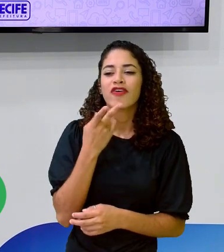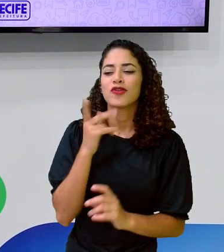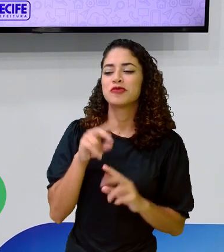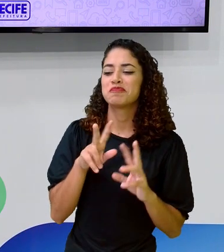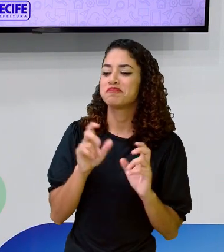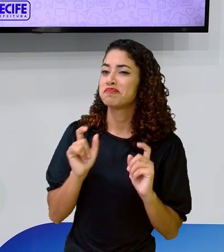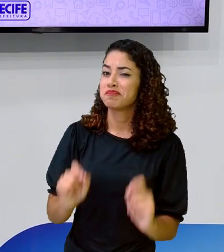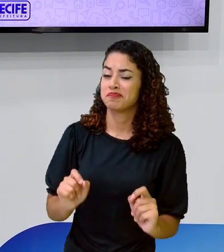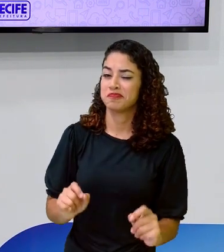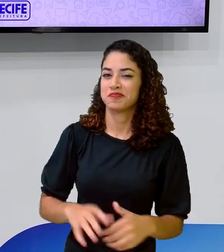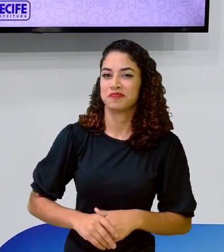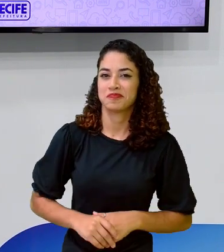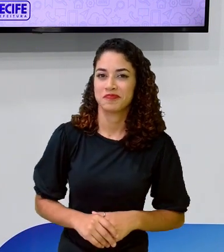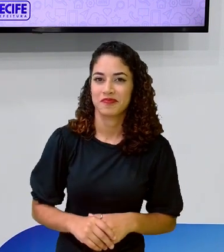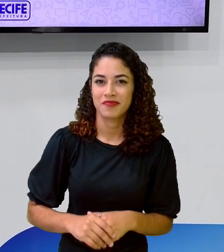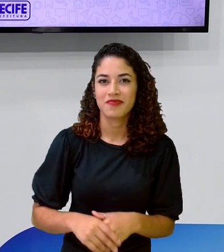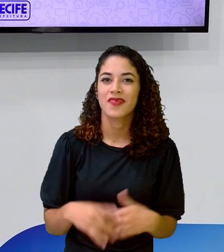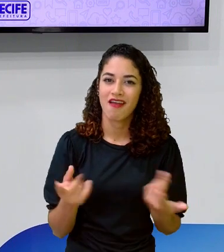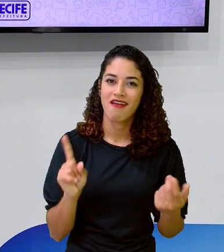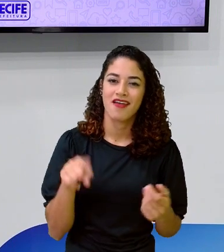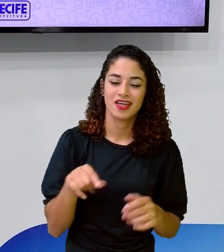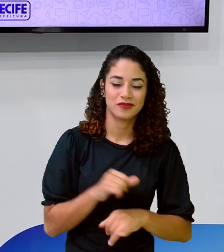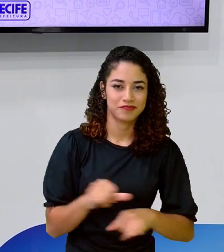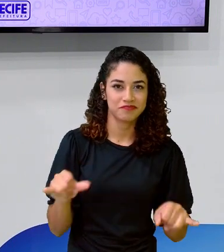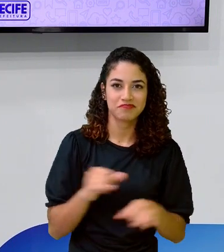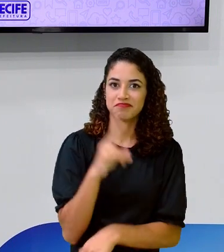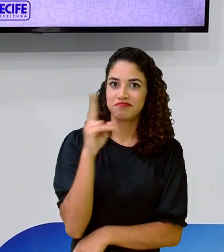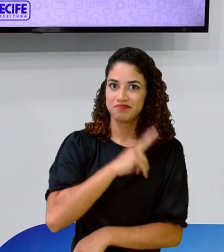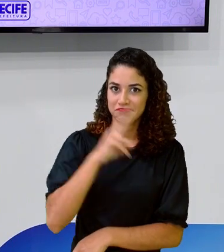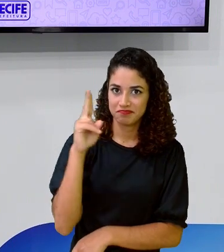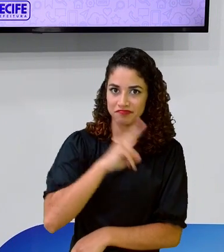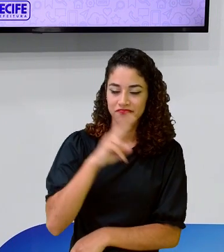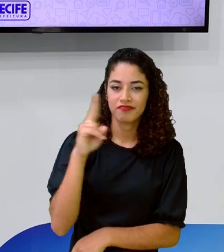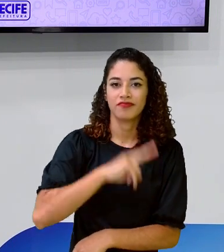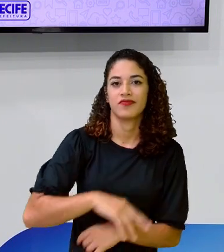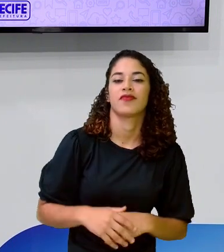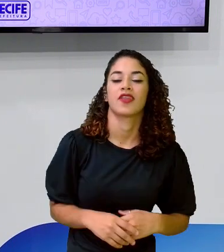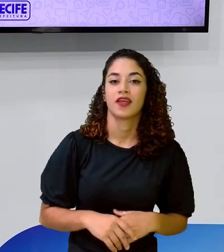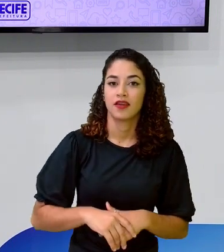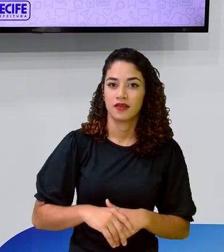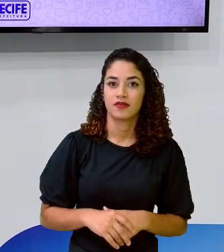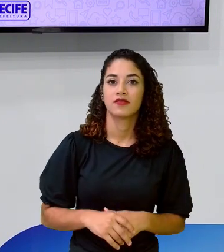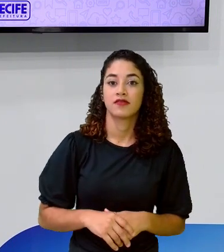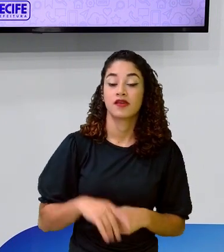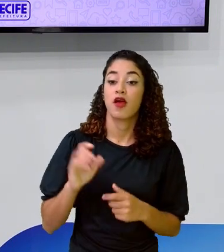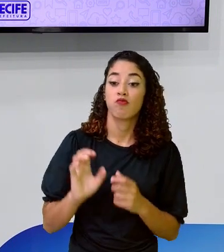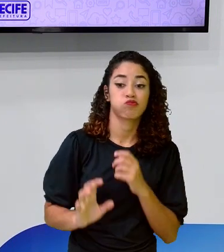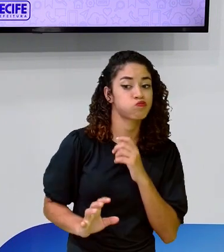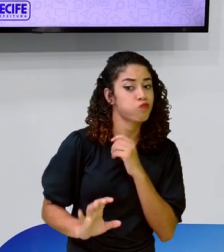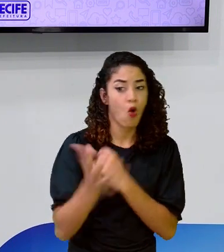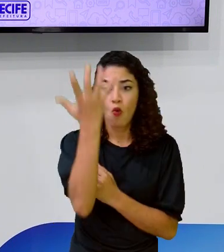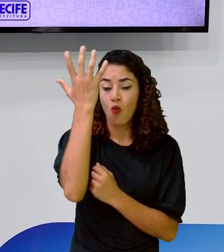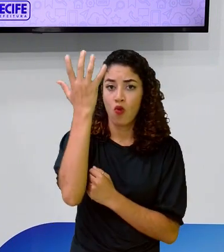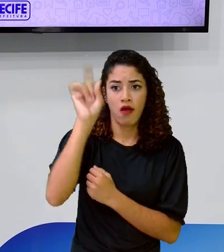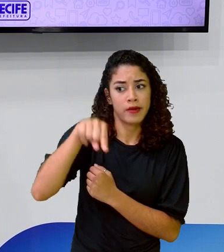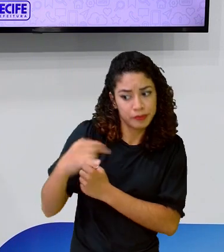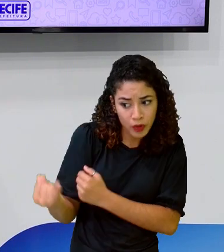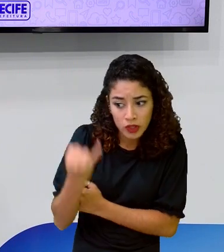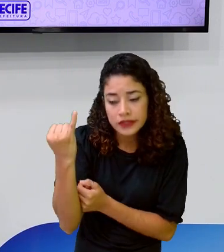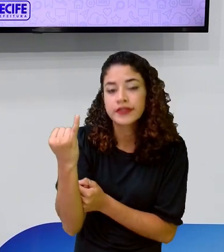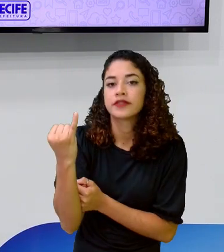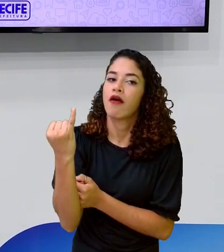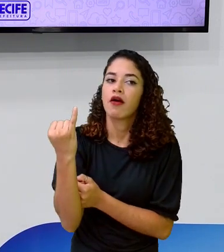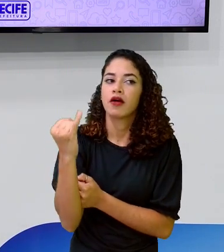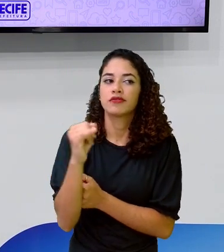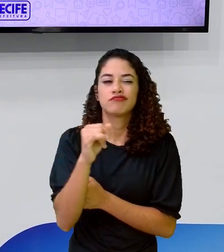referindo, que é essas notícias urgentes, essas chamadas urgentes, está acontecendo ali algo, muito importante,